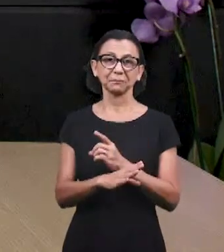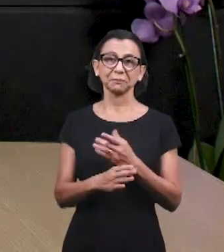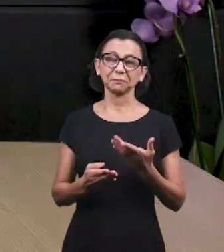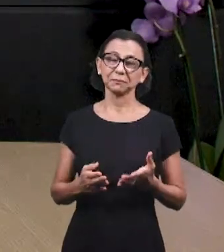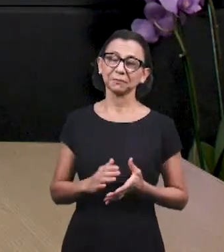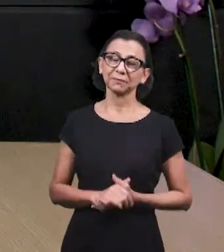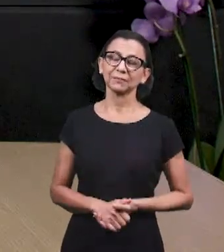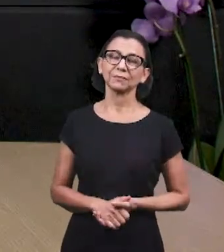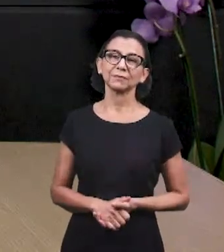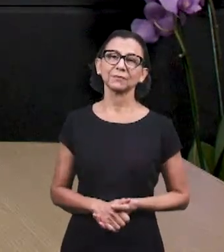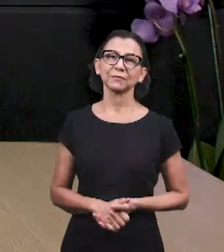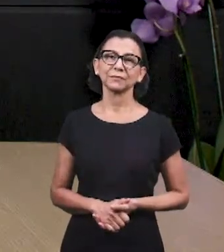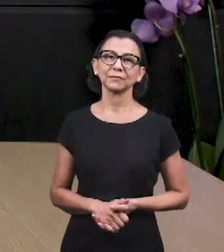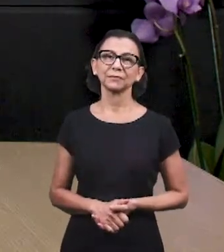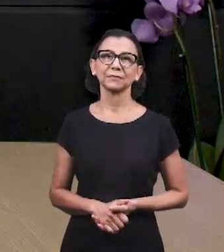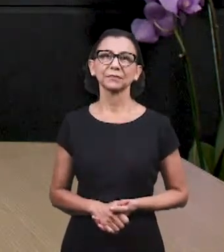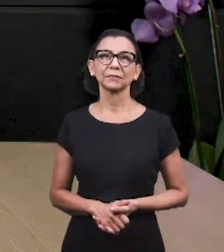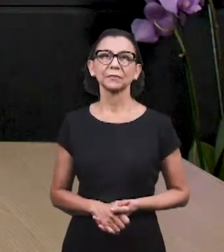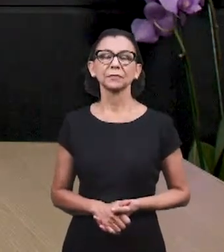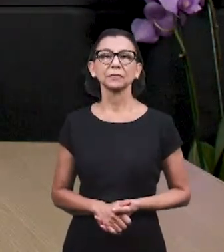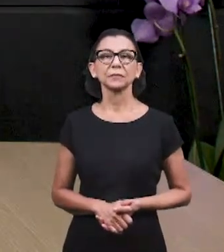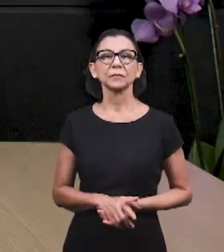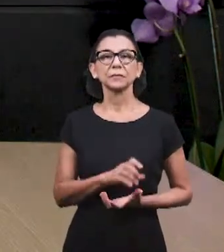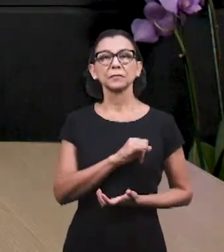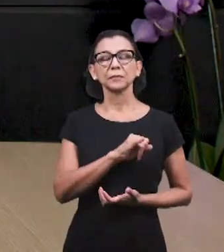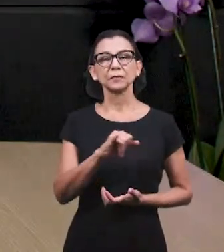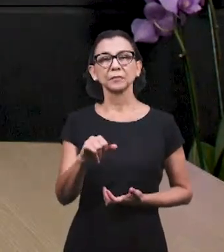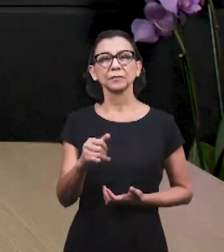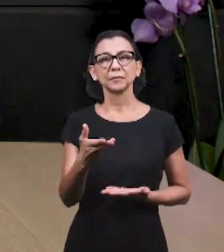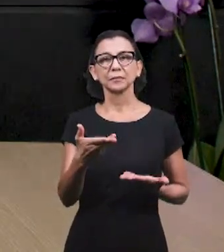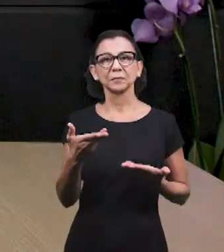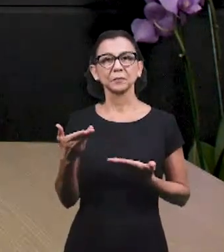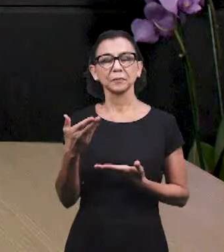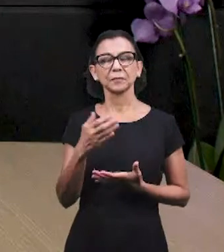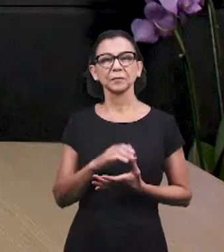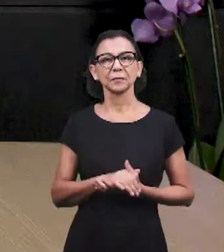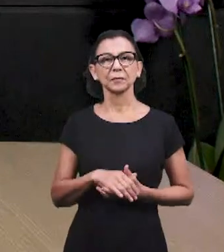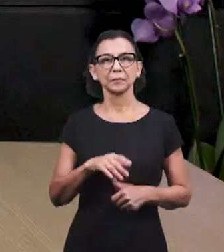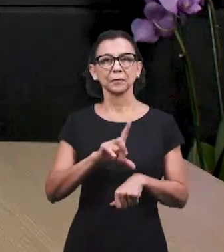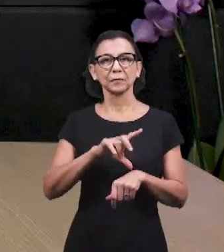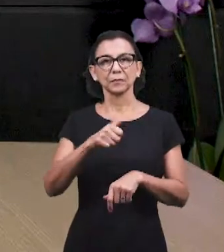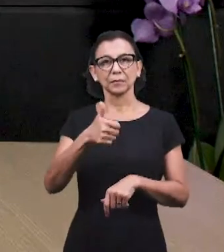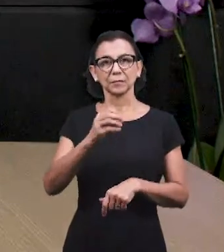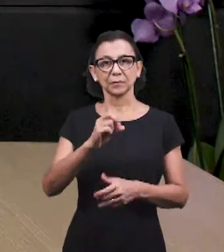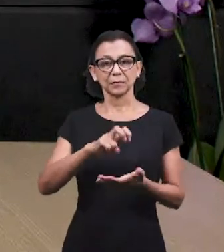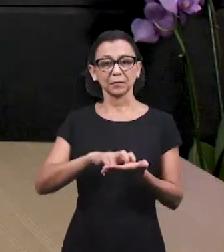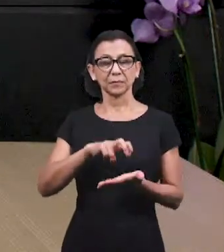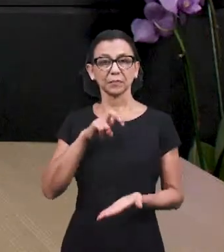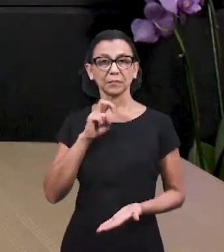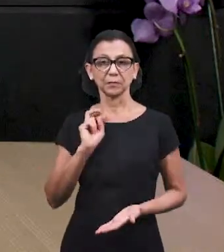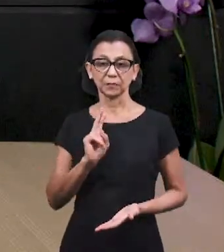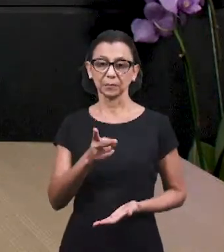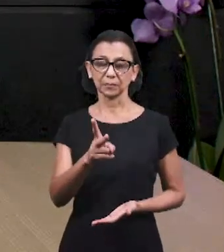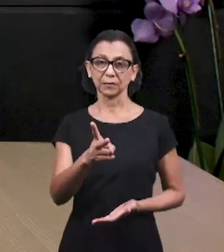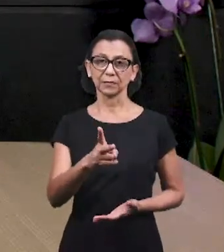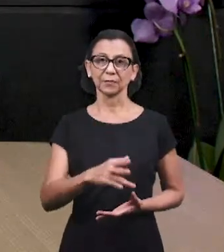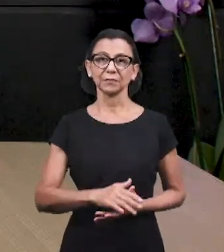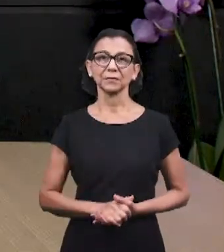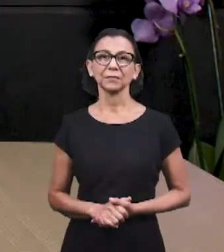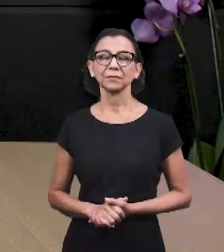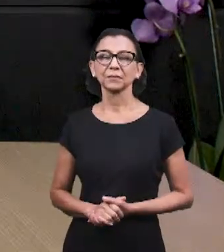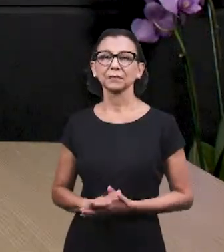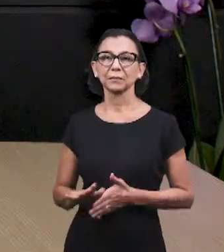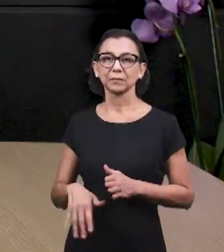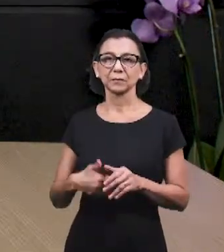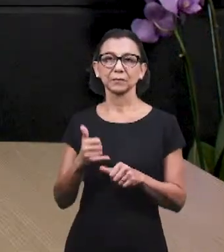Bíblica Dominical, e ao encerrar aqui, queremos deixar aqui o convite para que daqui a pouco, às 10 horas da manhã, você permaneça conosco para